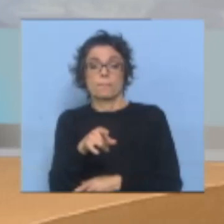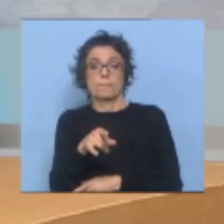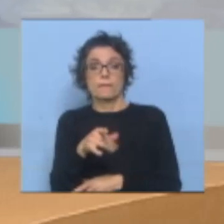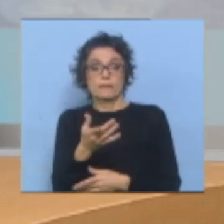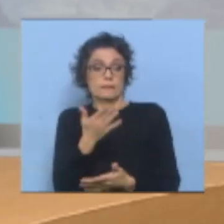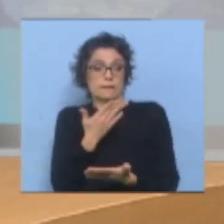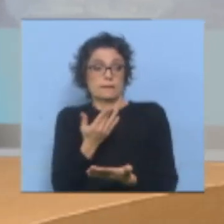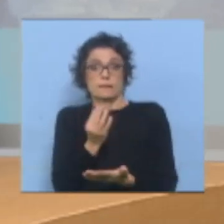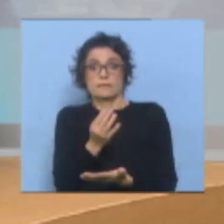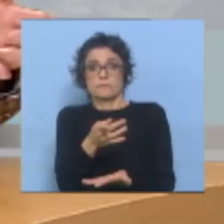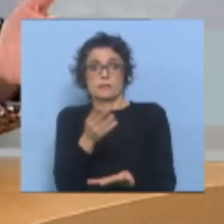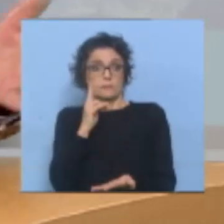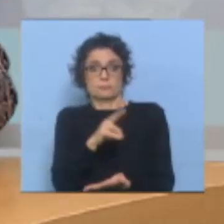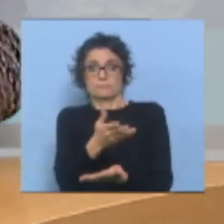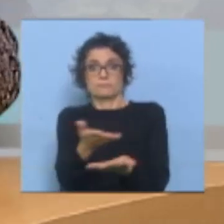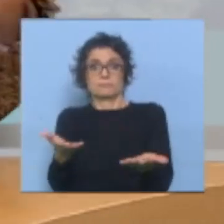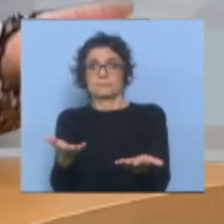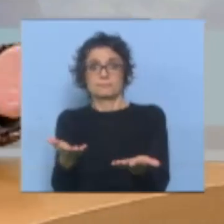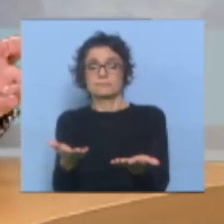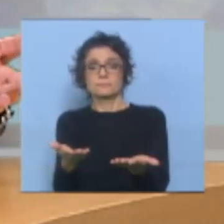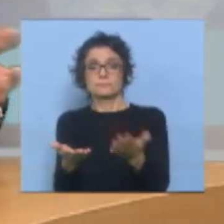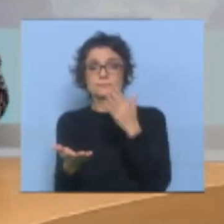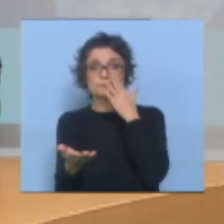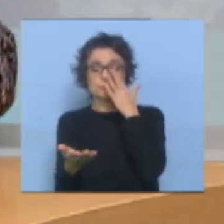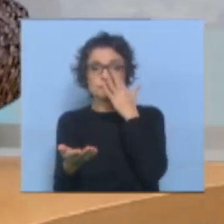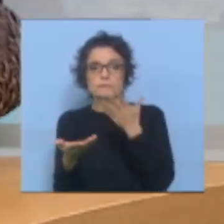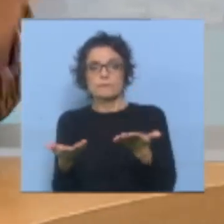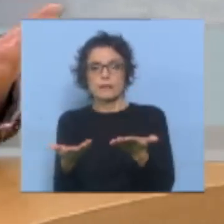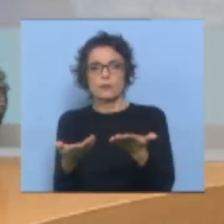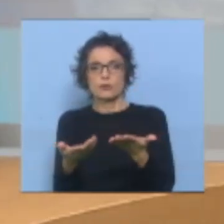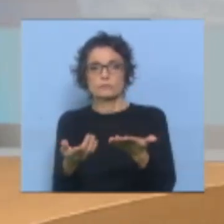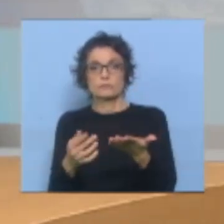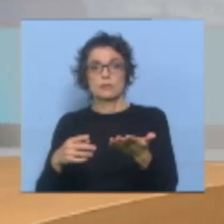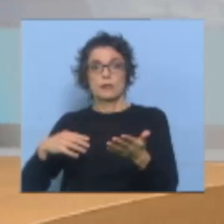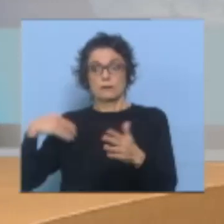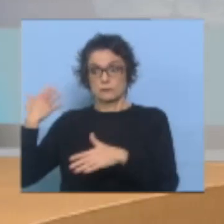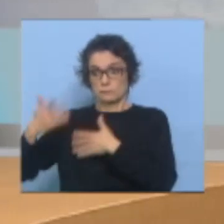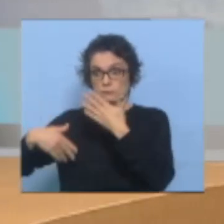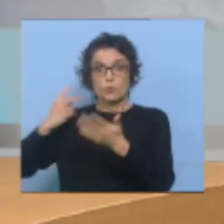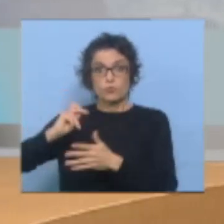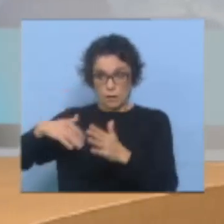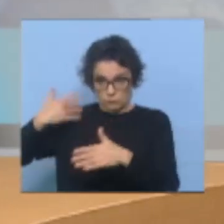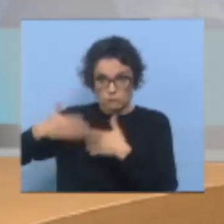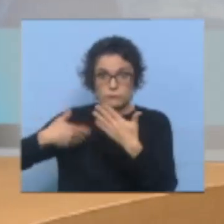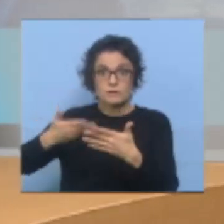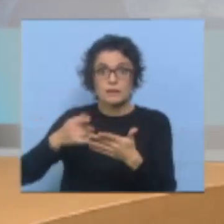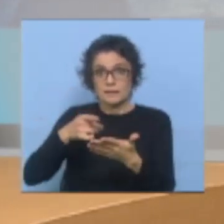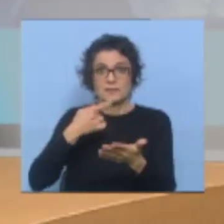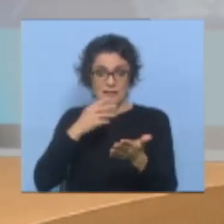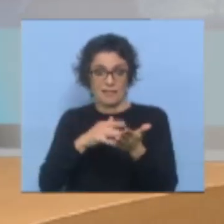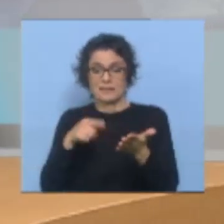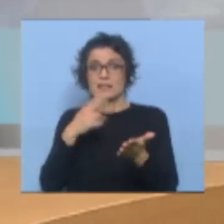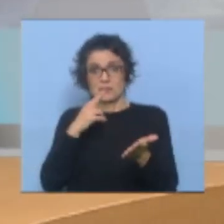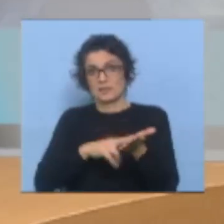estamos a verificar, passados, isto é de 81, portanto, passados estes anos todos, que ele tem razão. Não